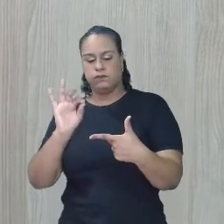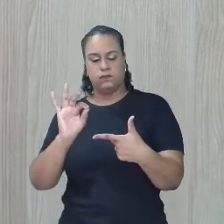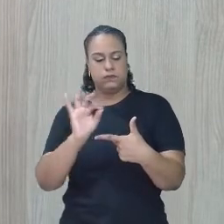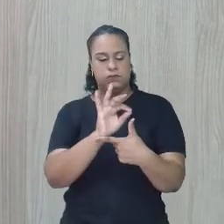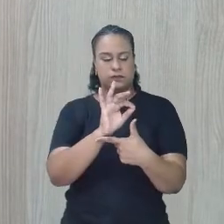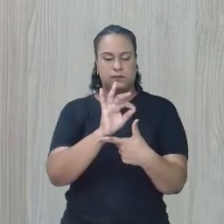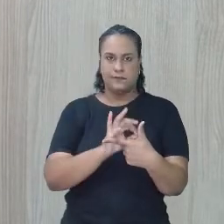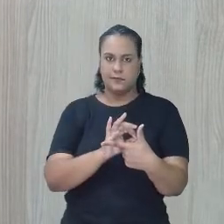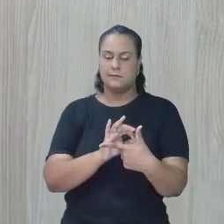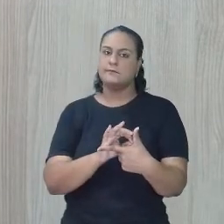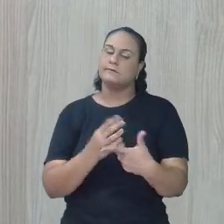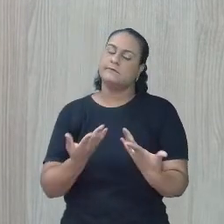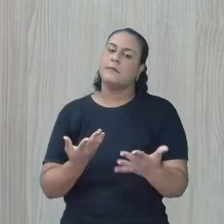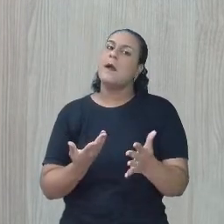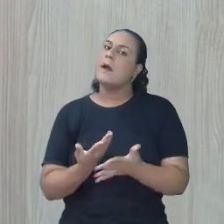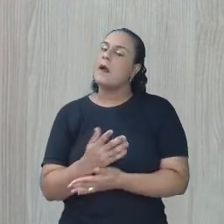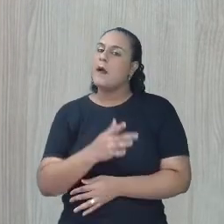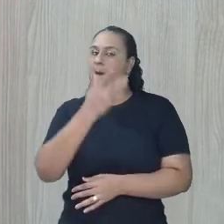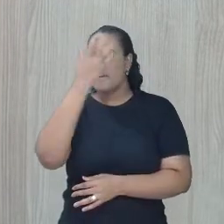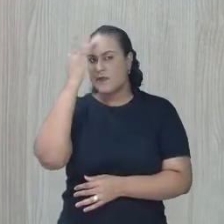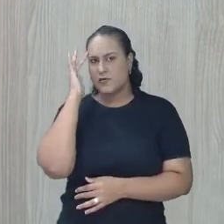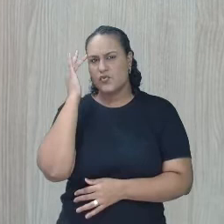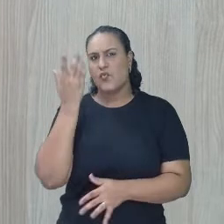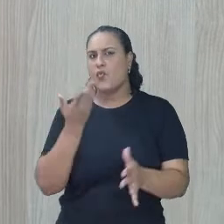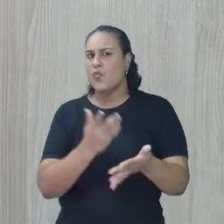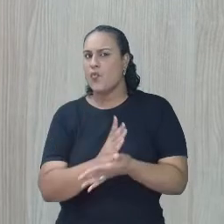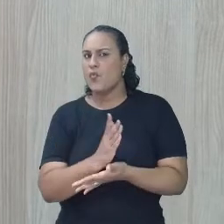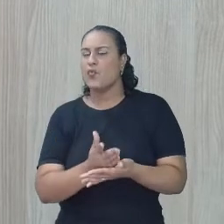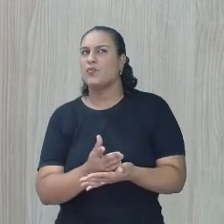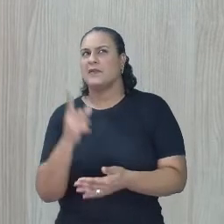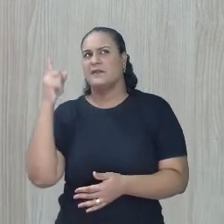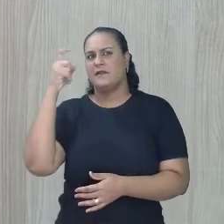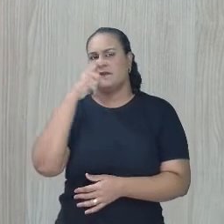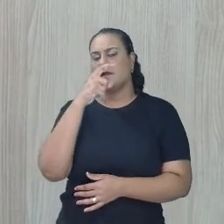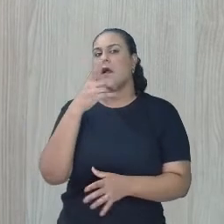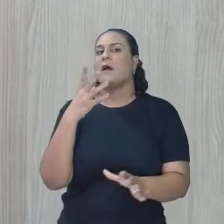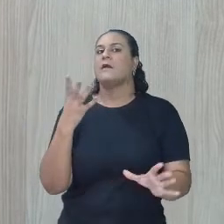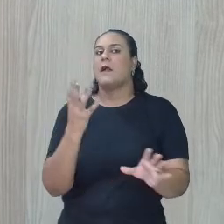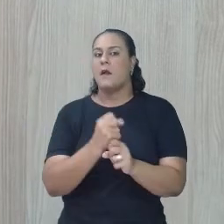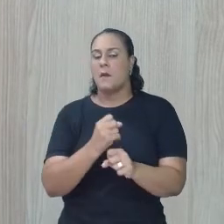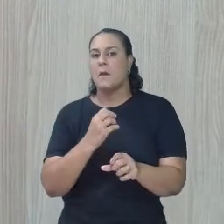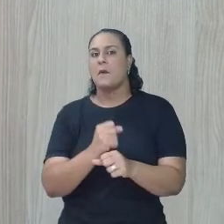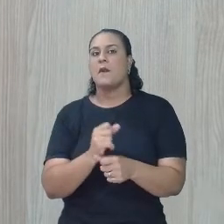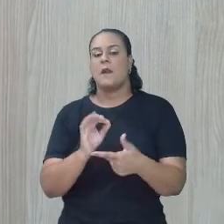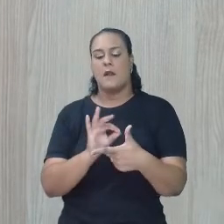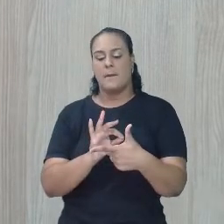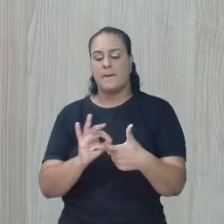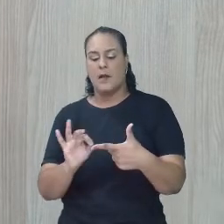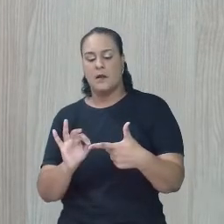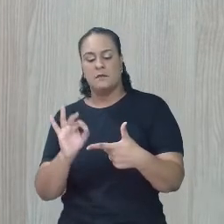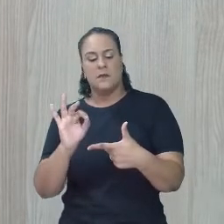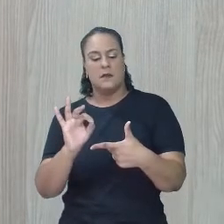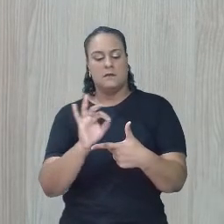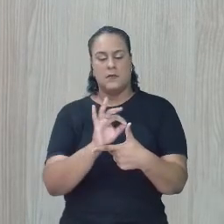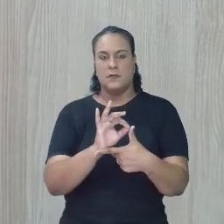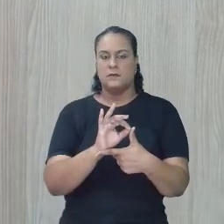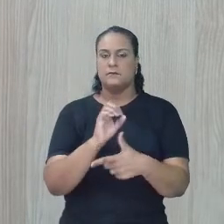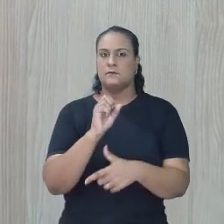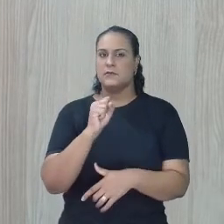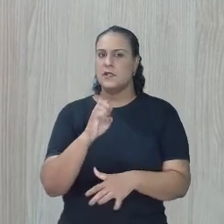Muitas pessoas, elas têm bastante dificuldade em relação a essa questão de medidas de comprimento, né? Se eu pergunto para você